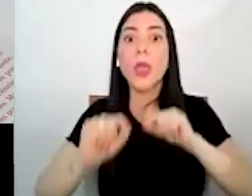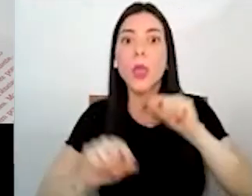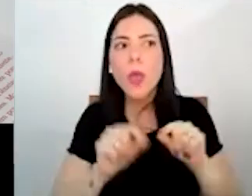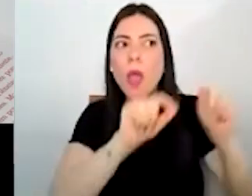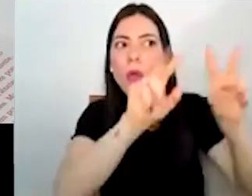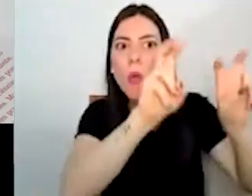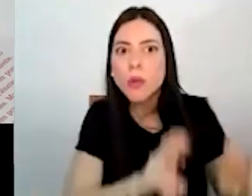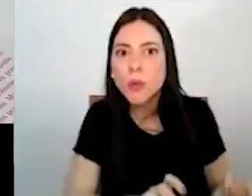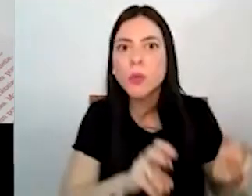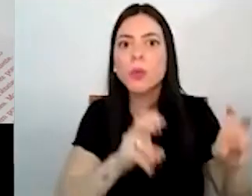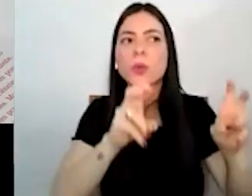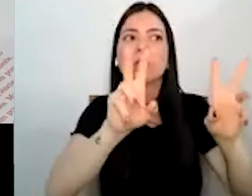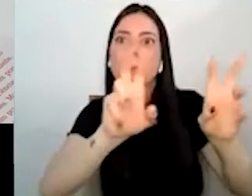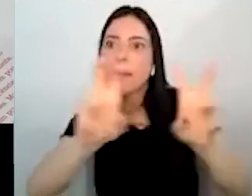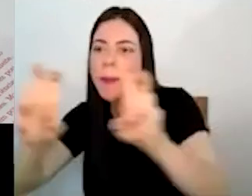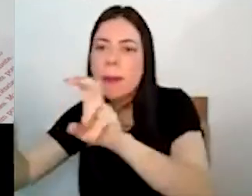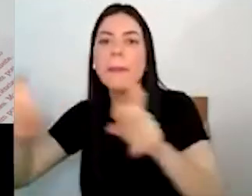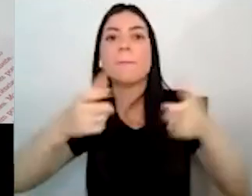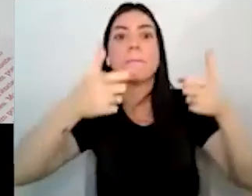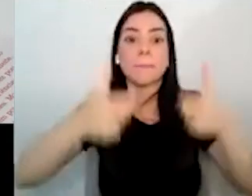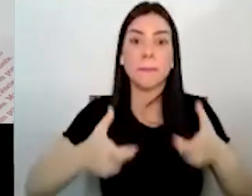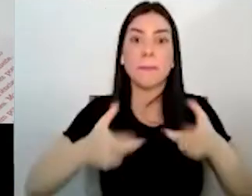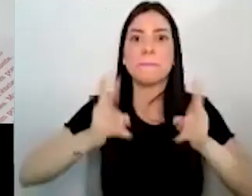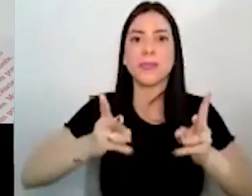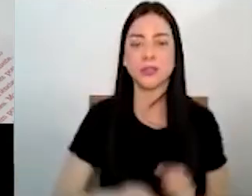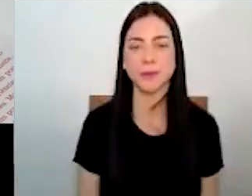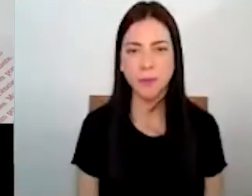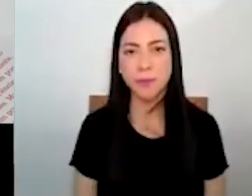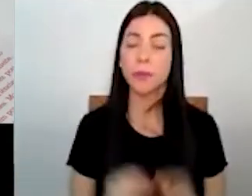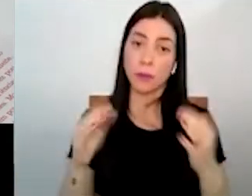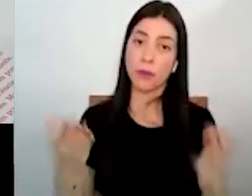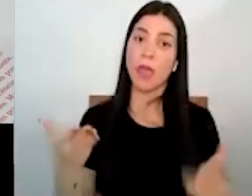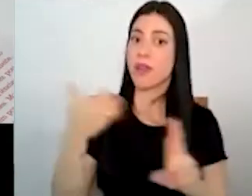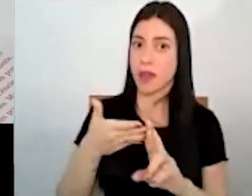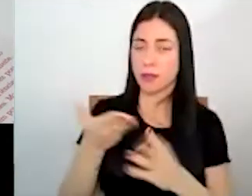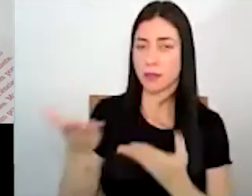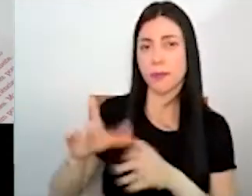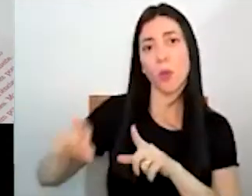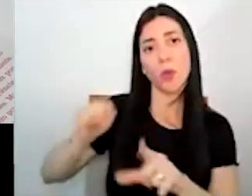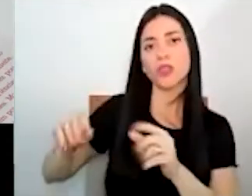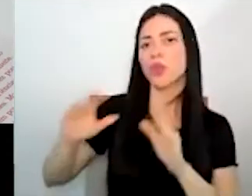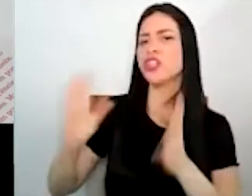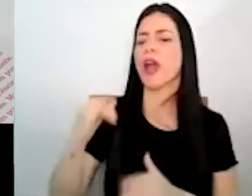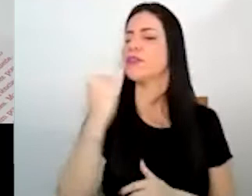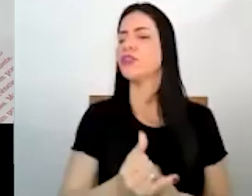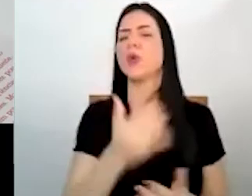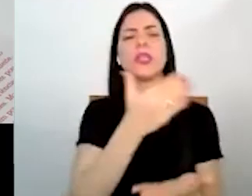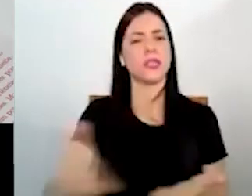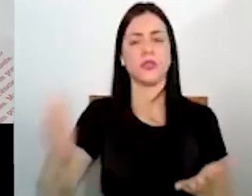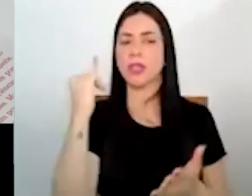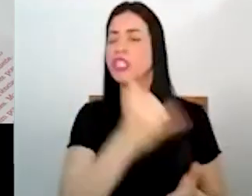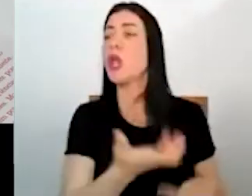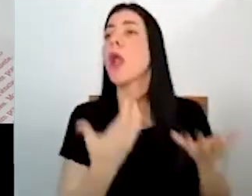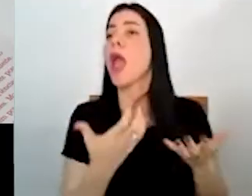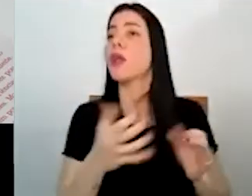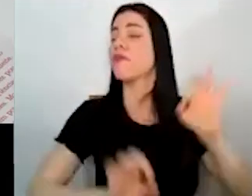mesmo espaço. Era aí também uma referência que o curador já me trouxe desde o início, que ele falava, eu queria fazer uma coisa muito grande, porque existe